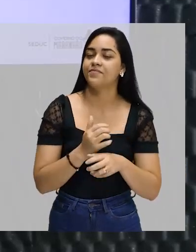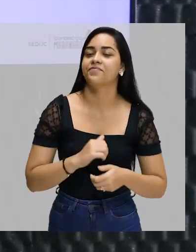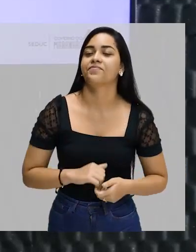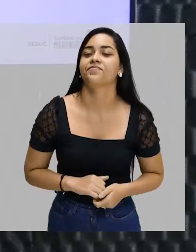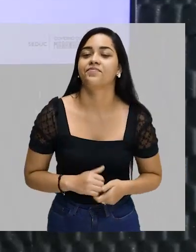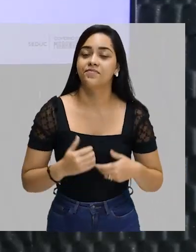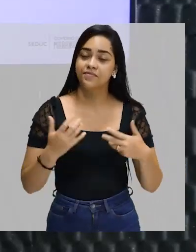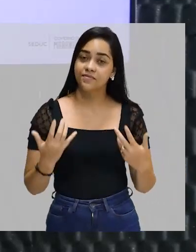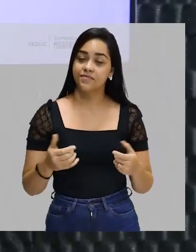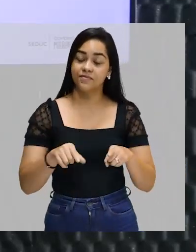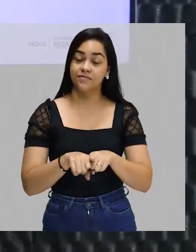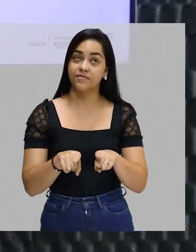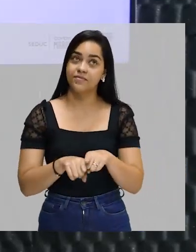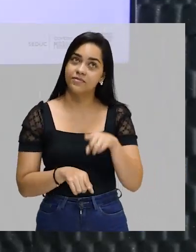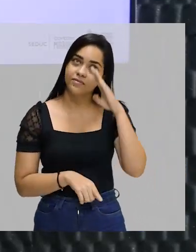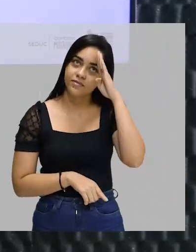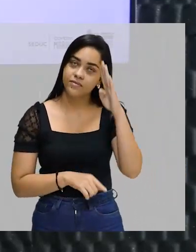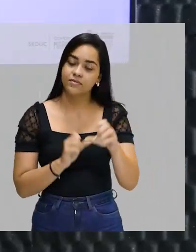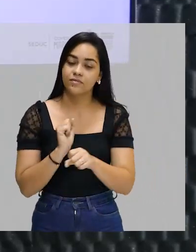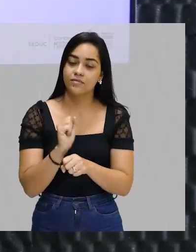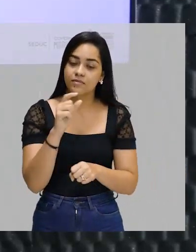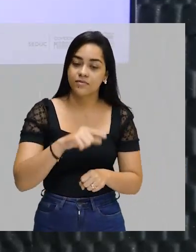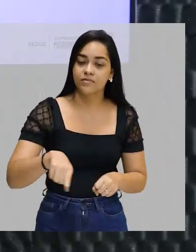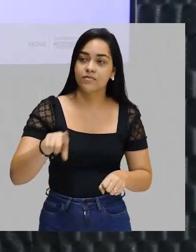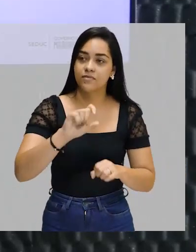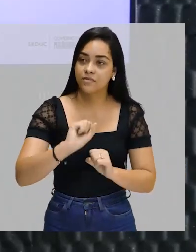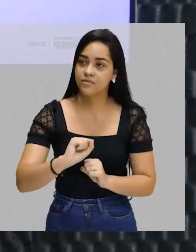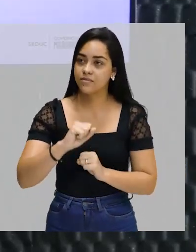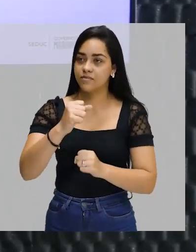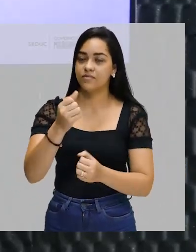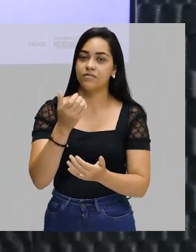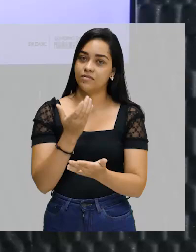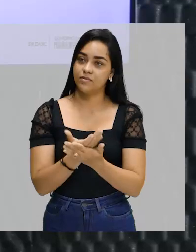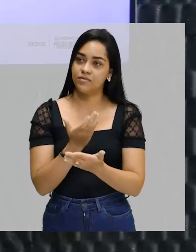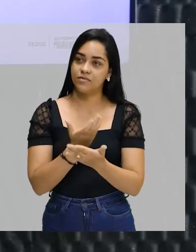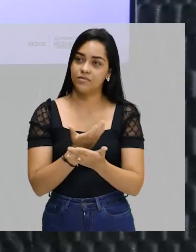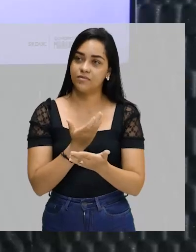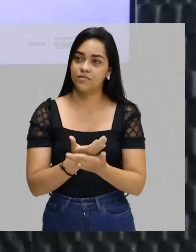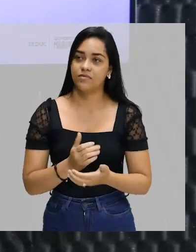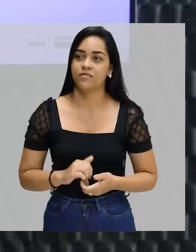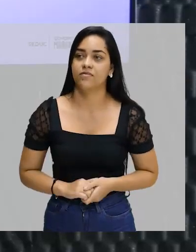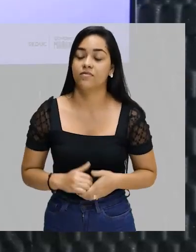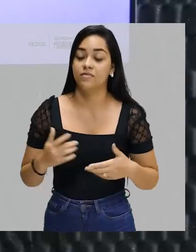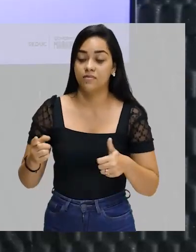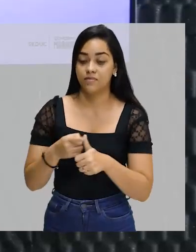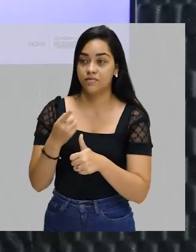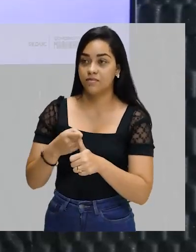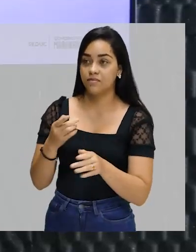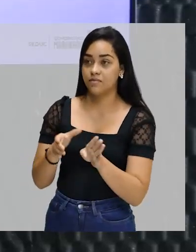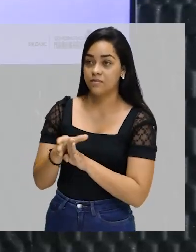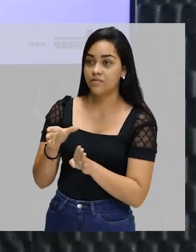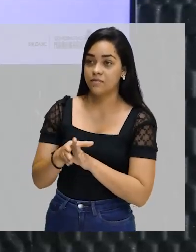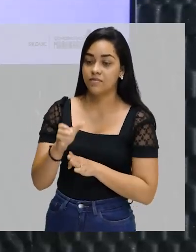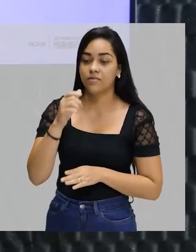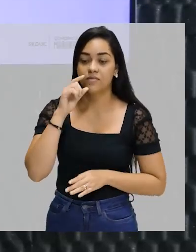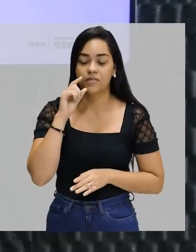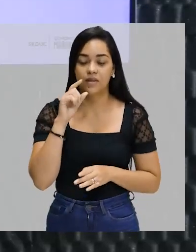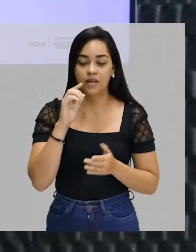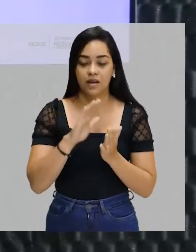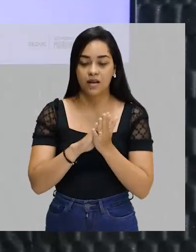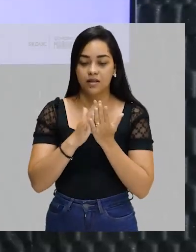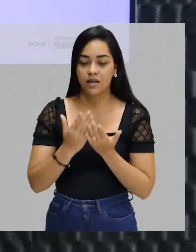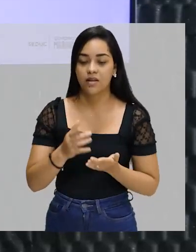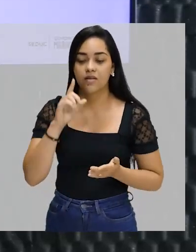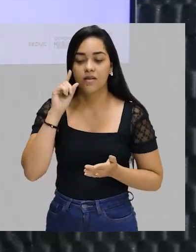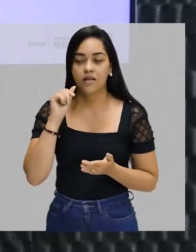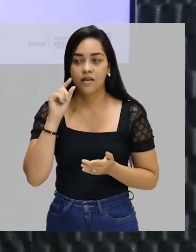curriculares. E principalmente espero que vocês estejam se dedicando aos estudos. Turma, como primeira dica, caderno, lápis, caneta,